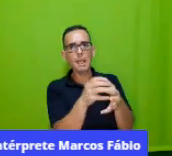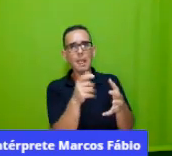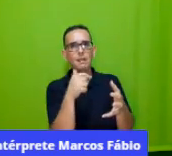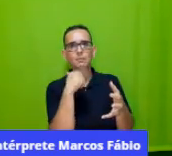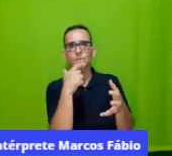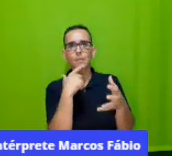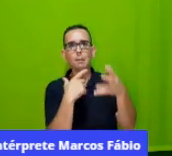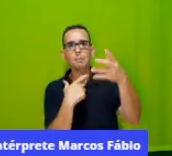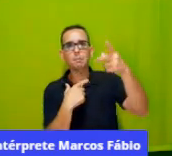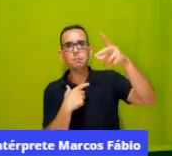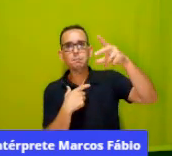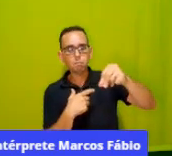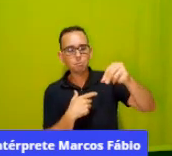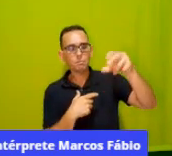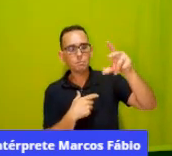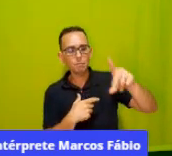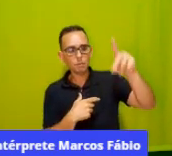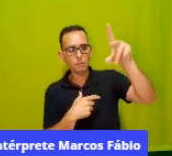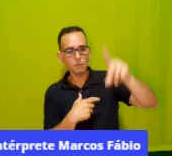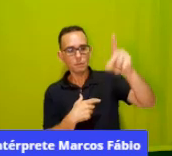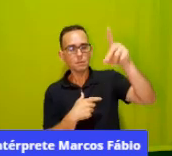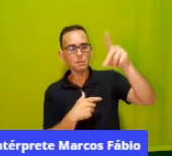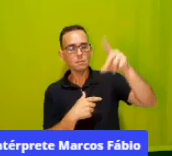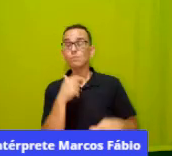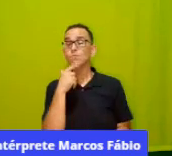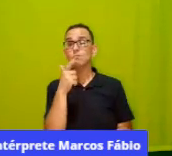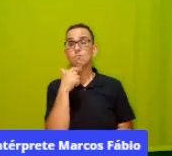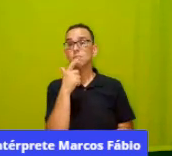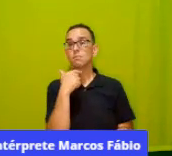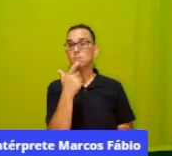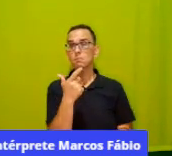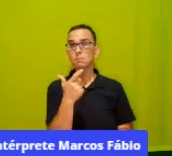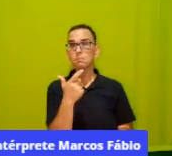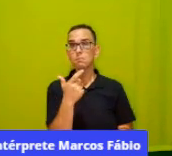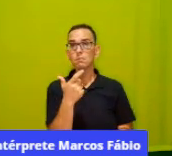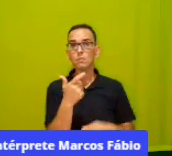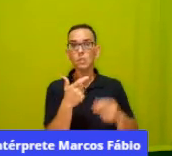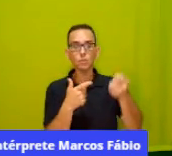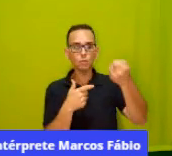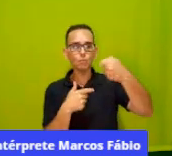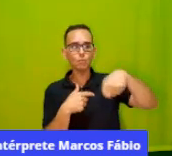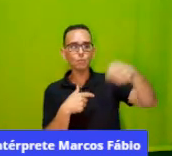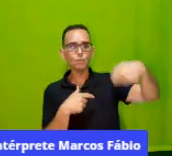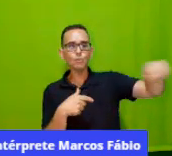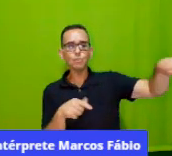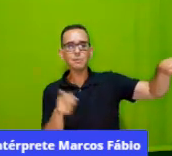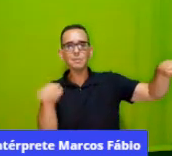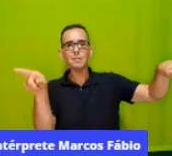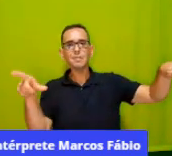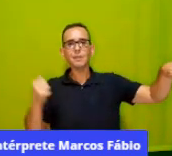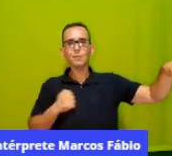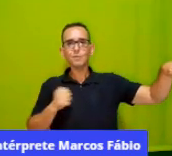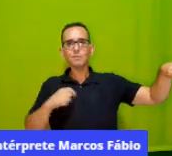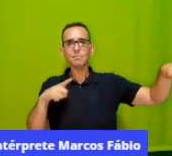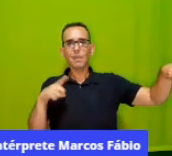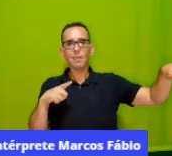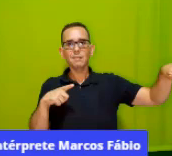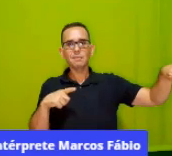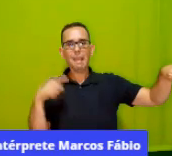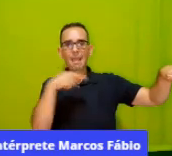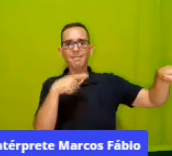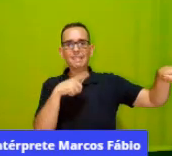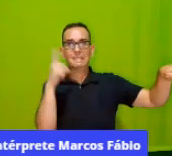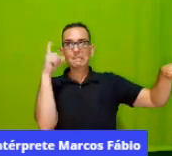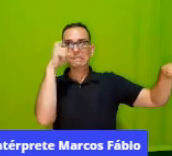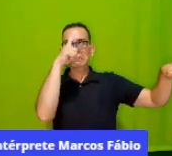o aluno encaixa o dedo, vamos supor, ele não tem a apreensão, ele não tem a pinça. Então, ele não tem essa coordenação motora